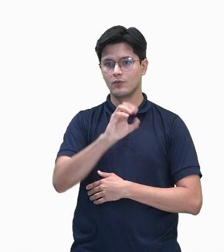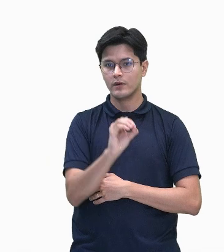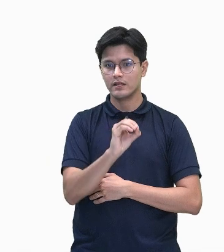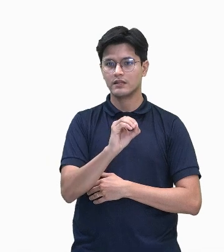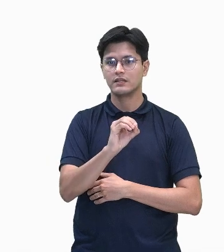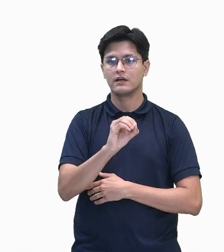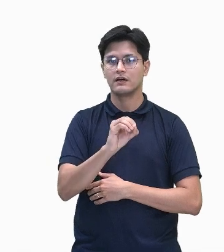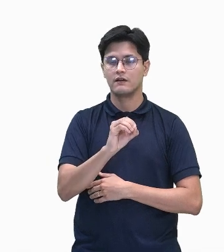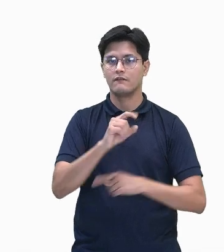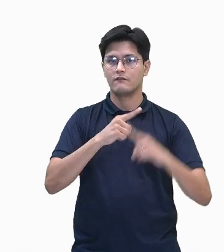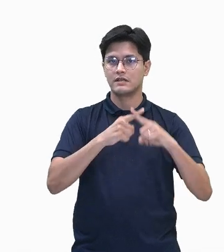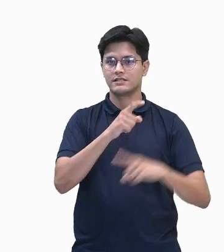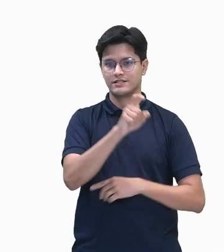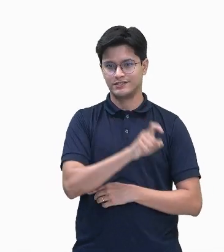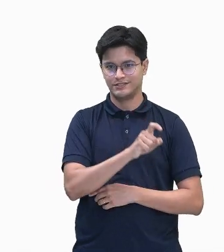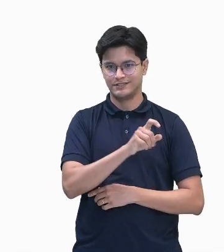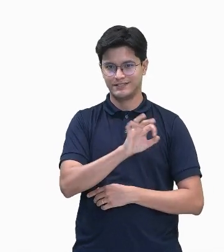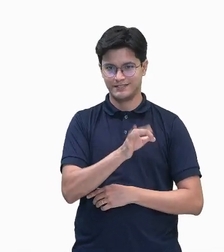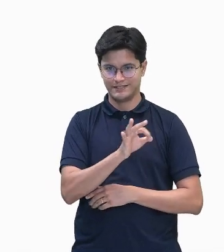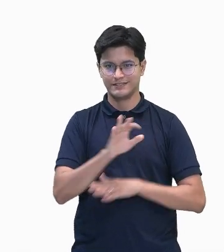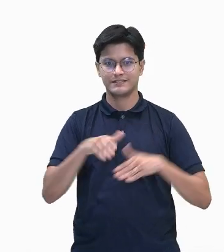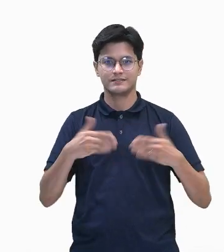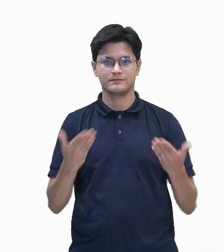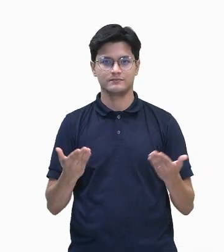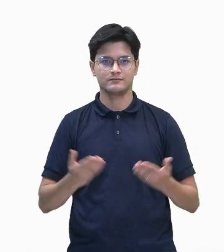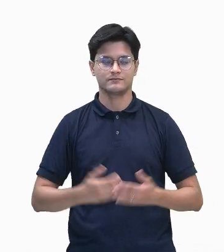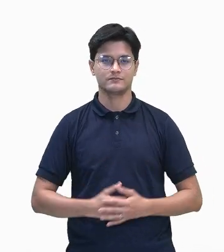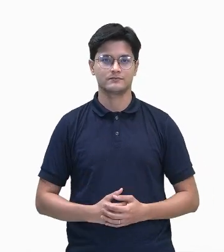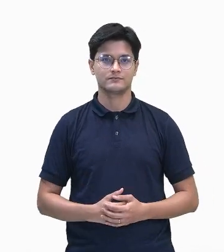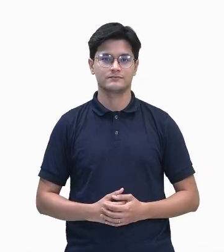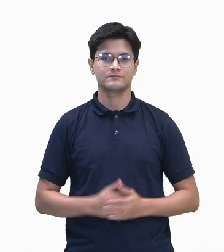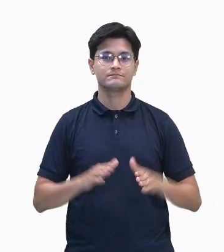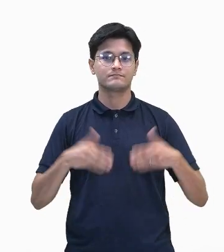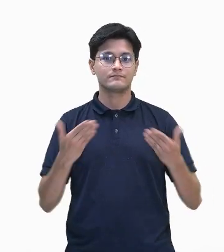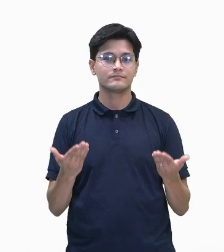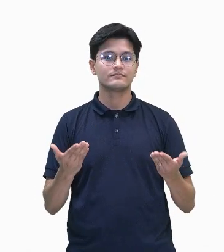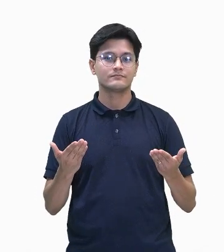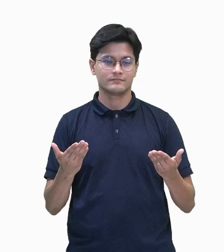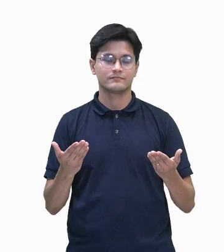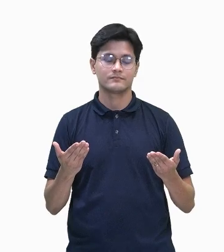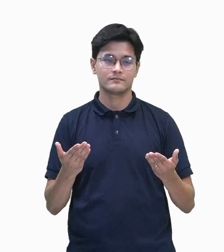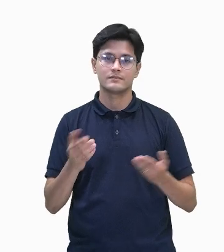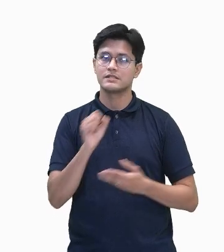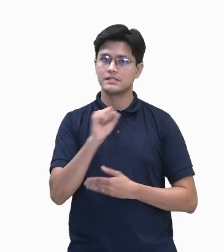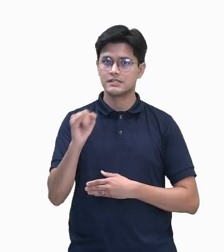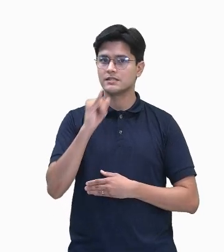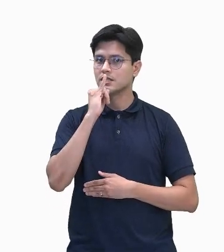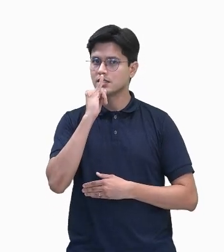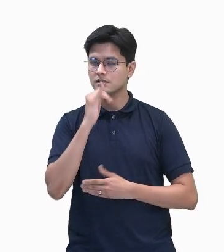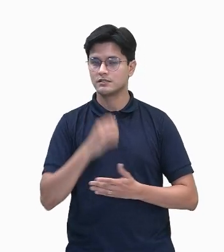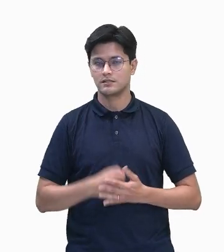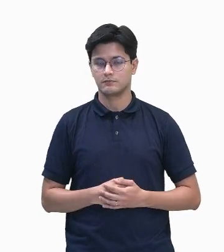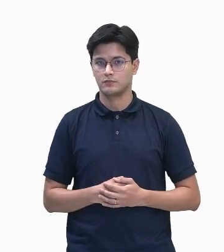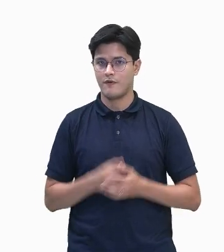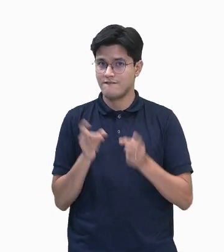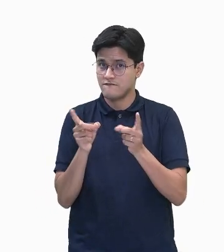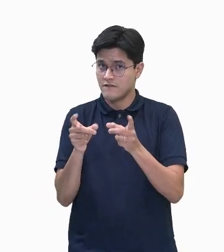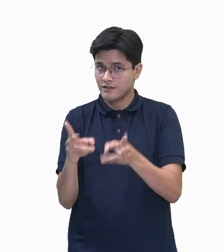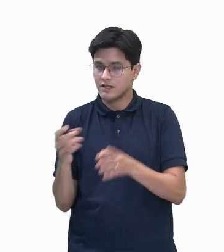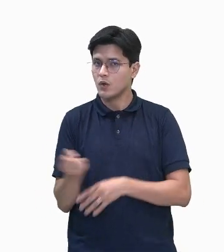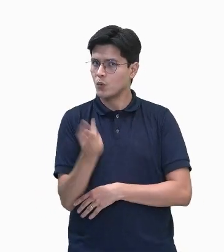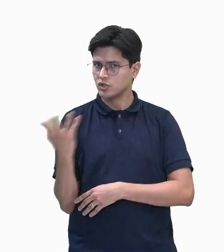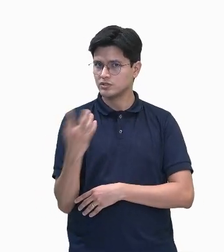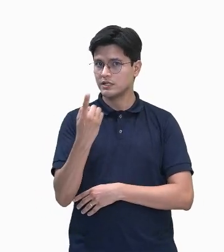né? Vamos pensar numa palavra mais próxima do nosso dia a dia. Quanto foi o apurado dele? Se ele vendesse 10 produtos, ele teria um